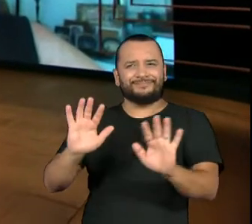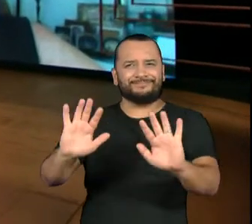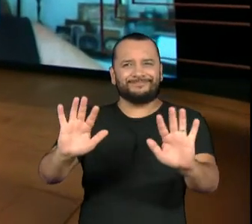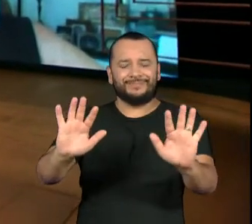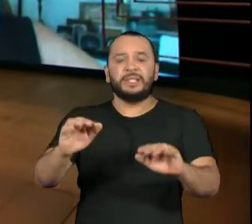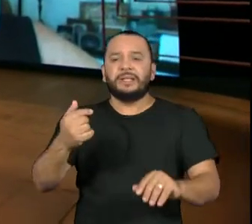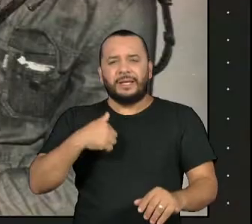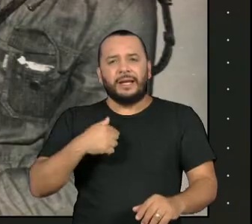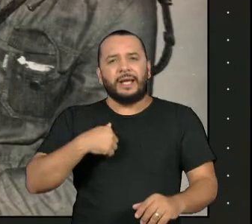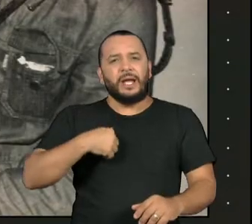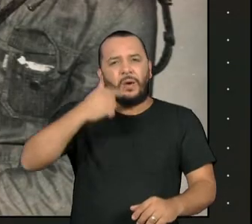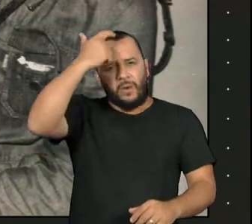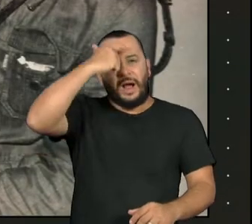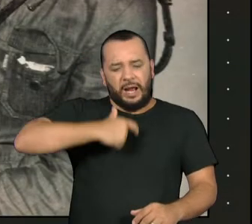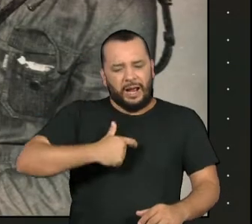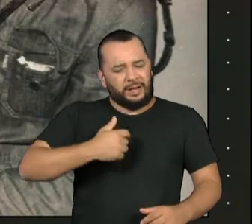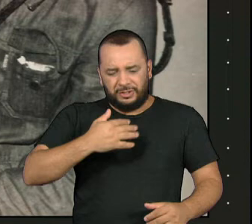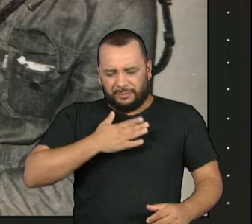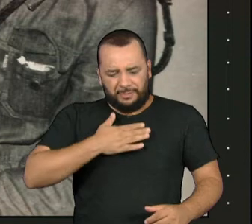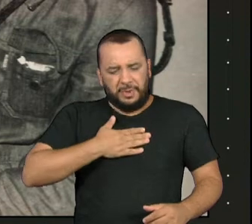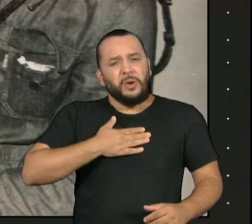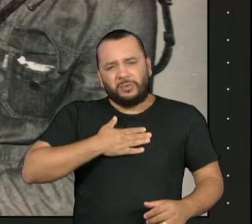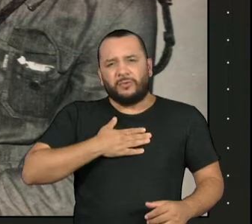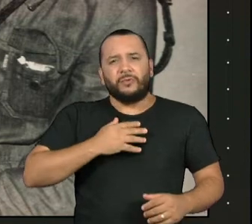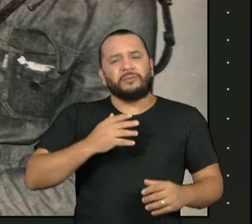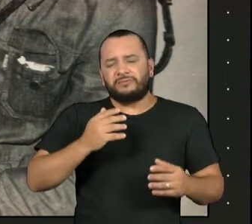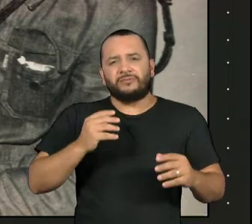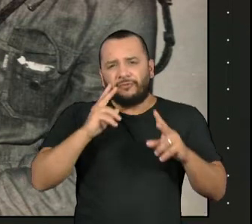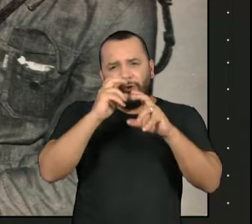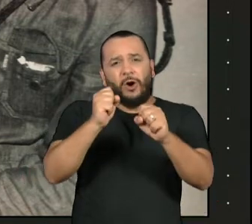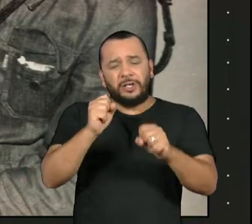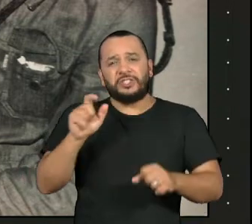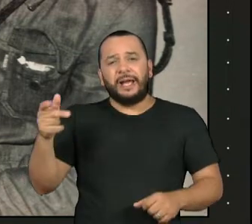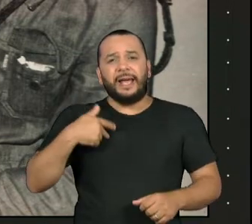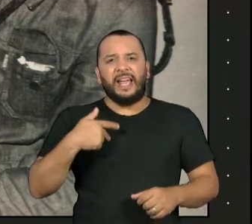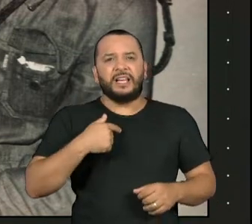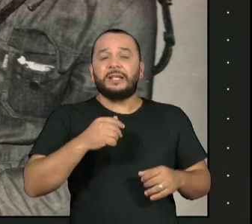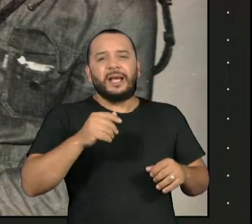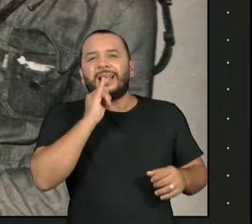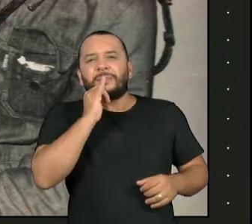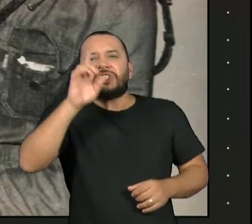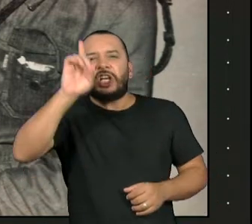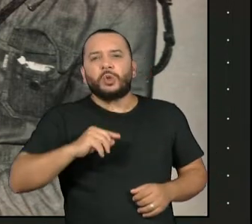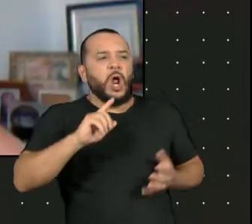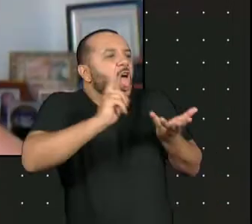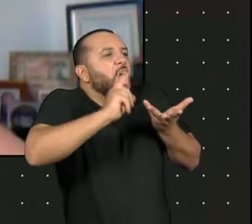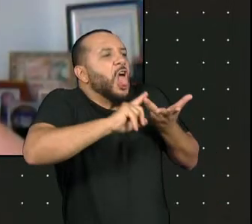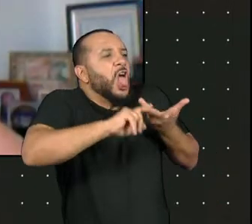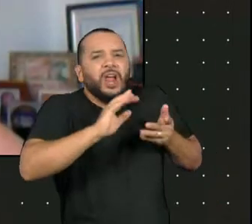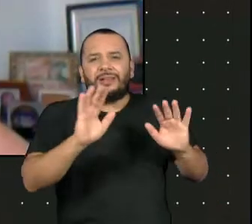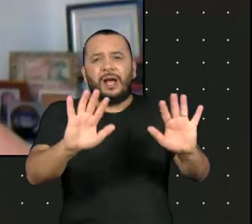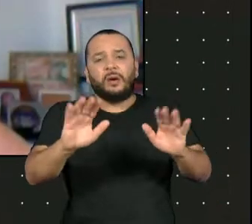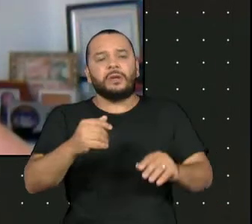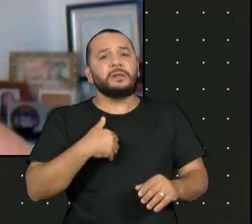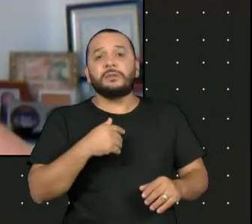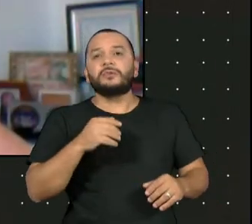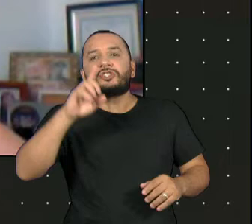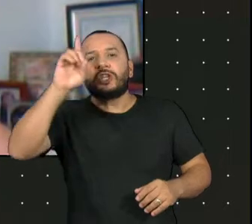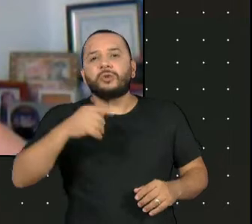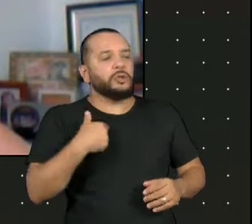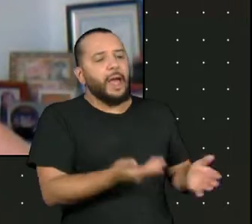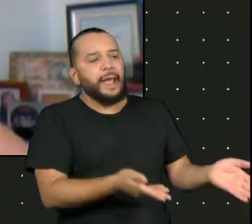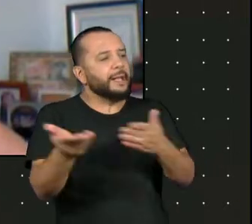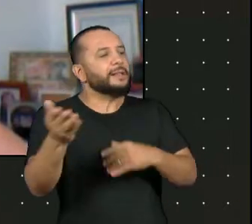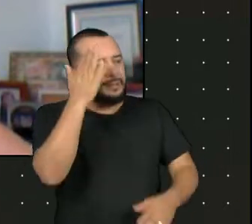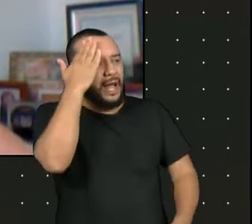um caráter muito forte. E Mendonça foi o diretor que não me falou nada na minha vida a não ser fazer assim, entra em cena e faz